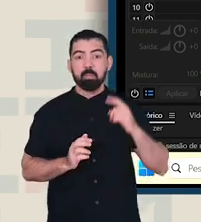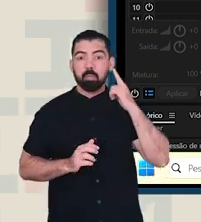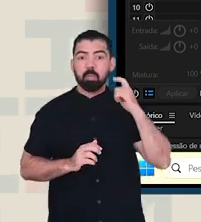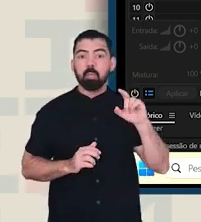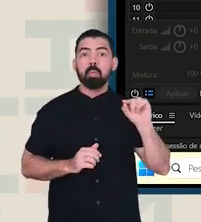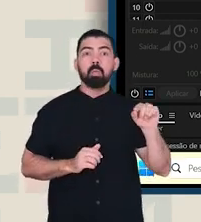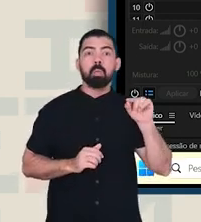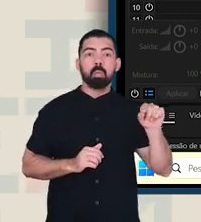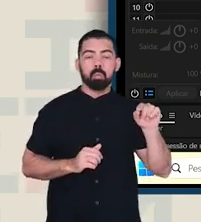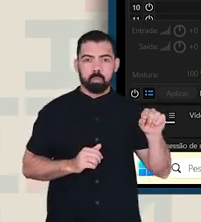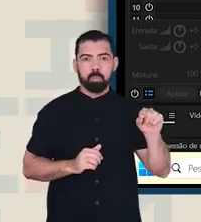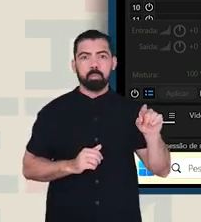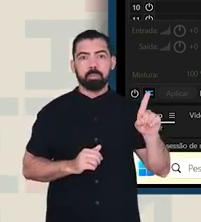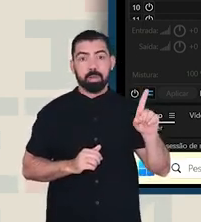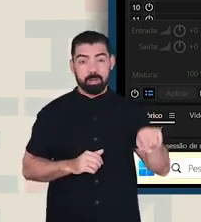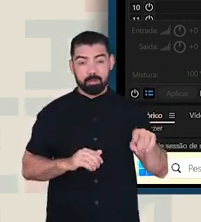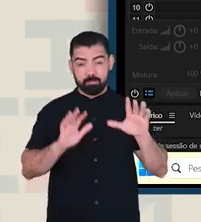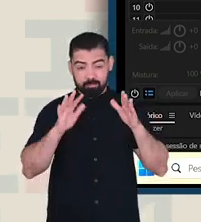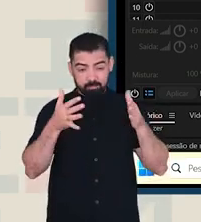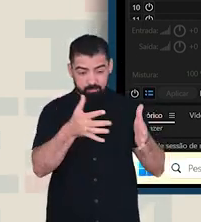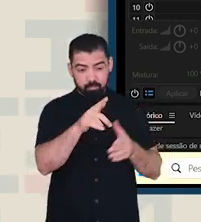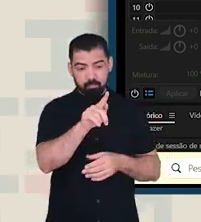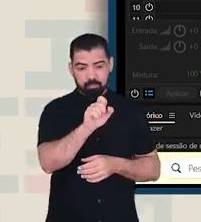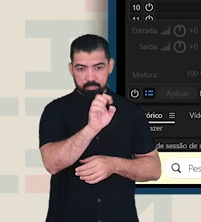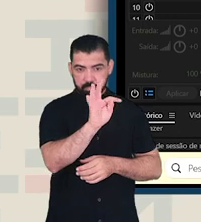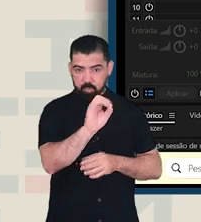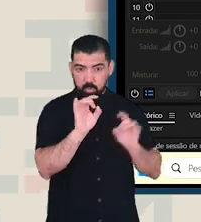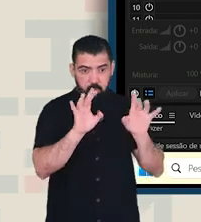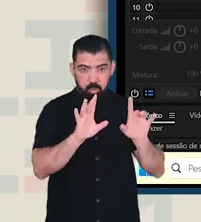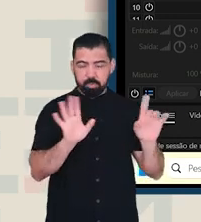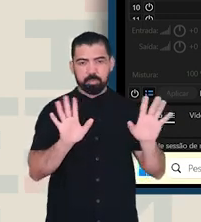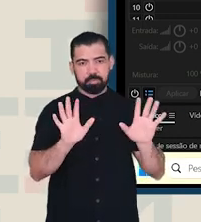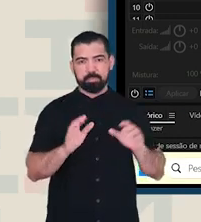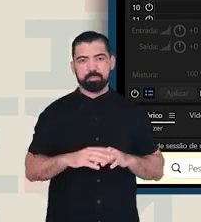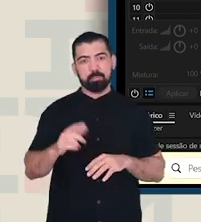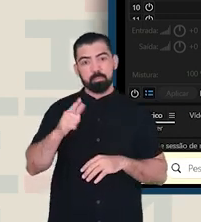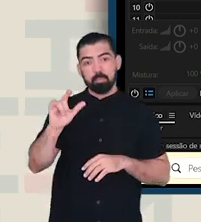não são necessariamente gestuais. Este outro aqui,